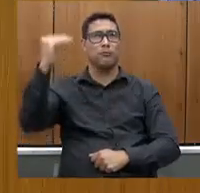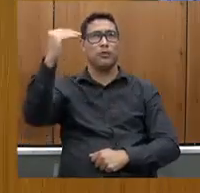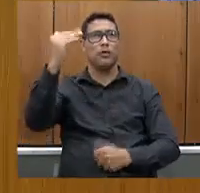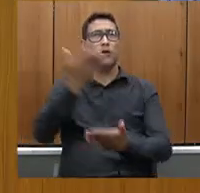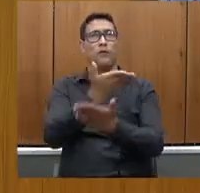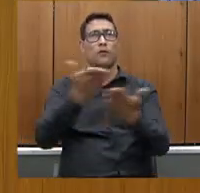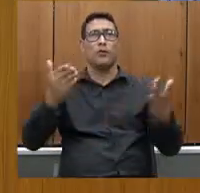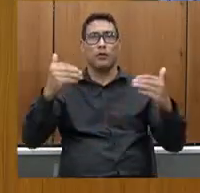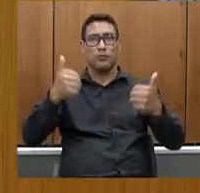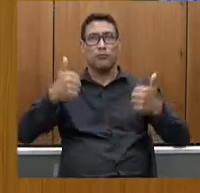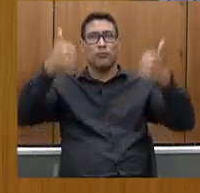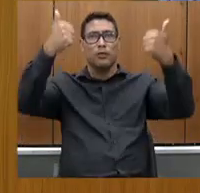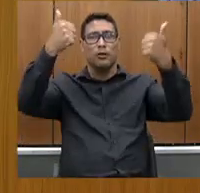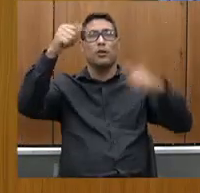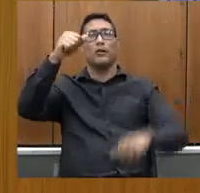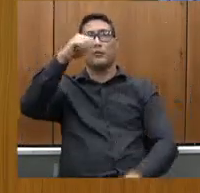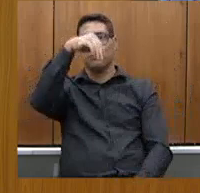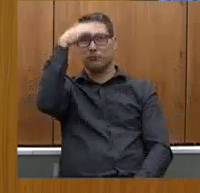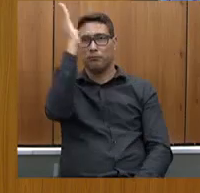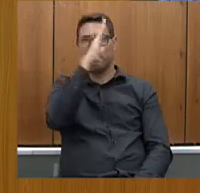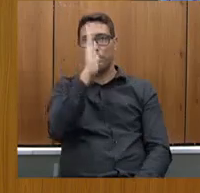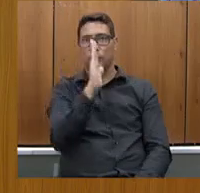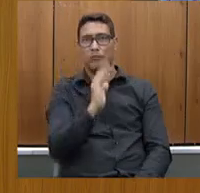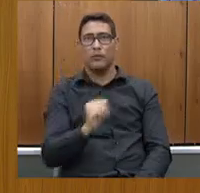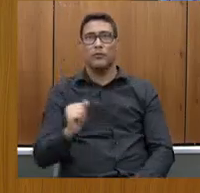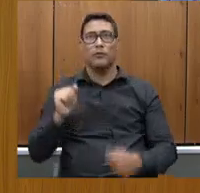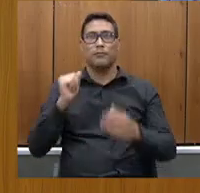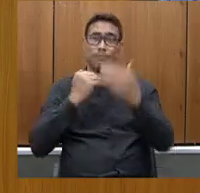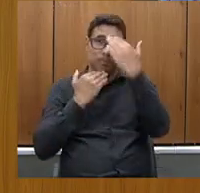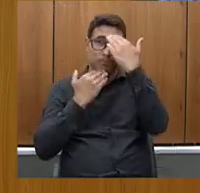são os melhores do Brasil Muito obrigado